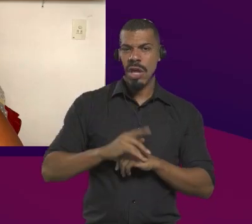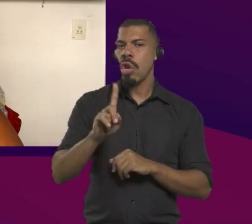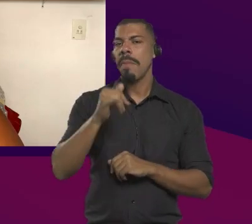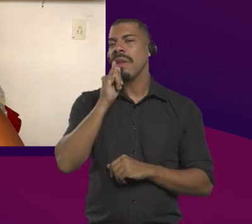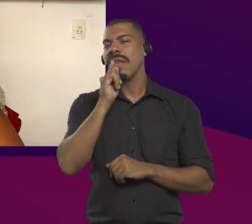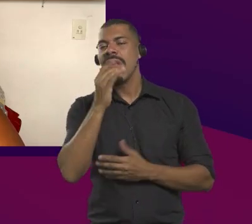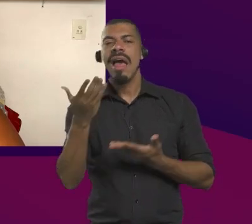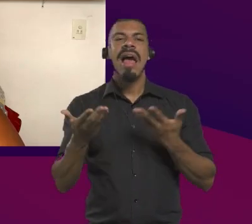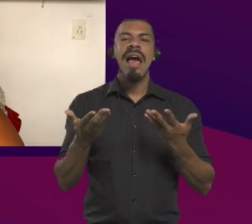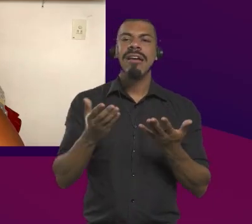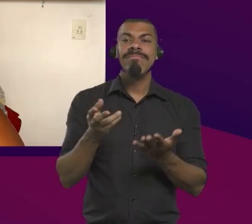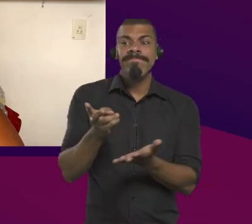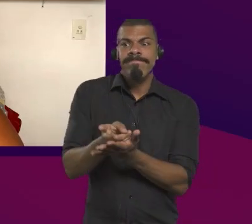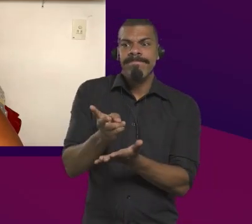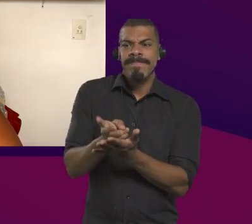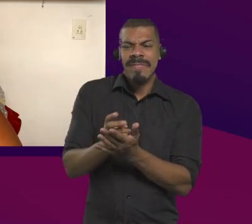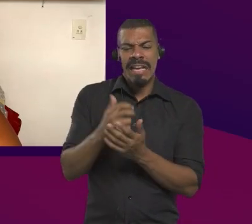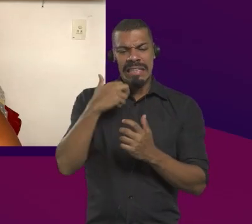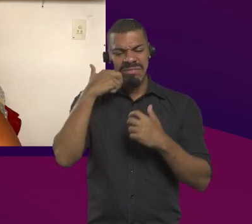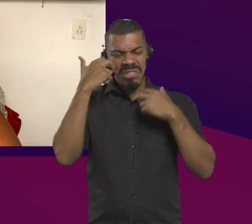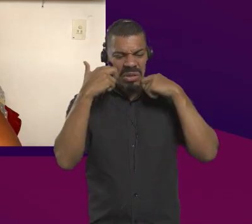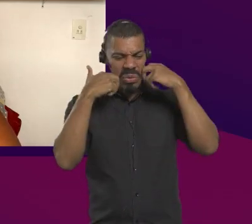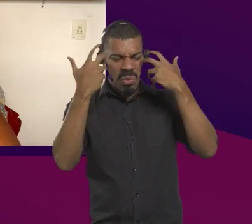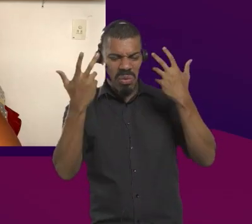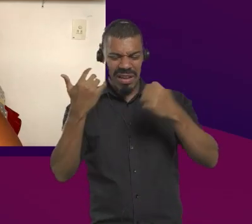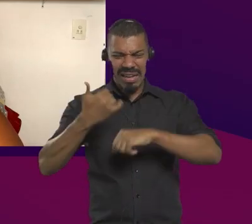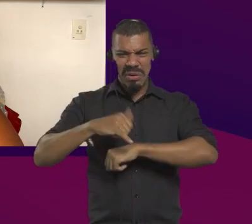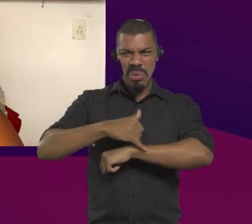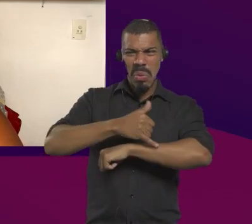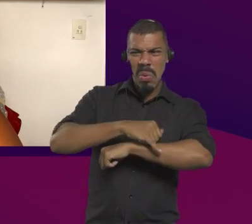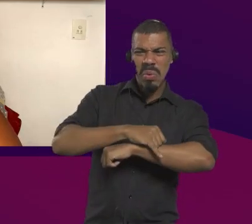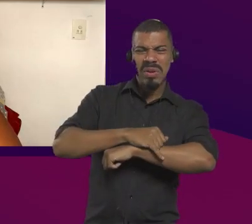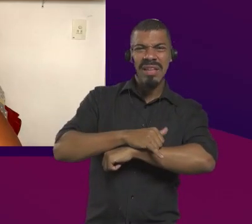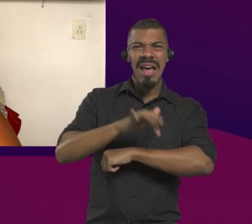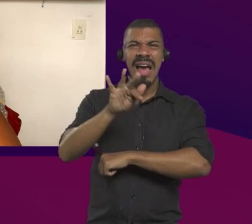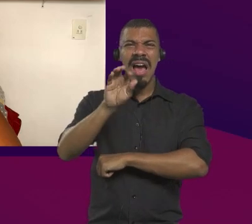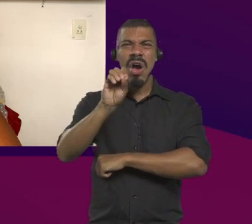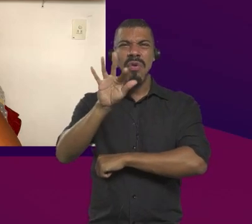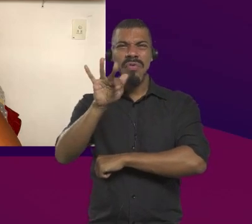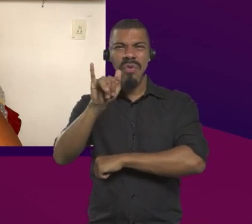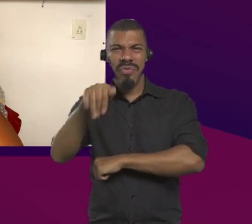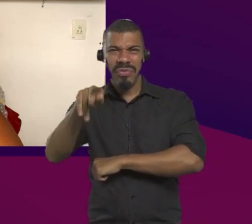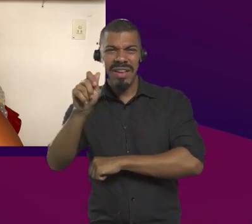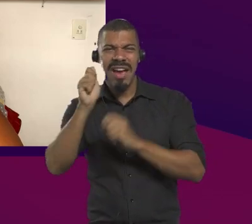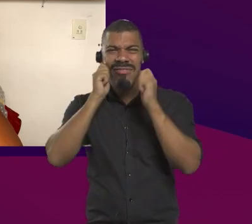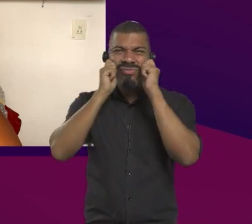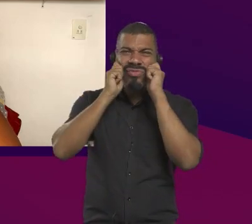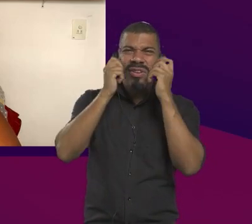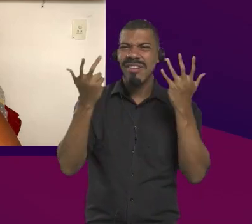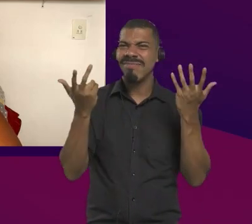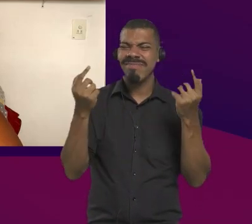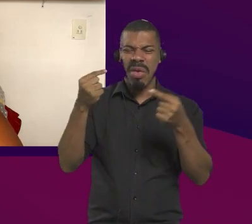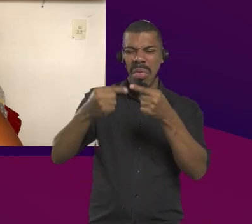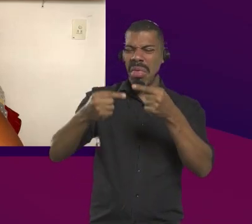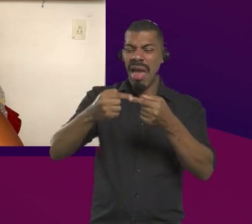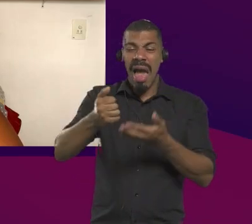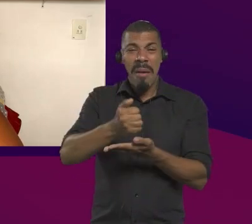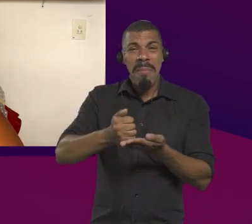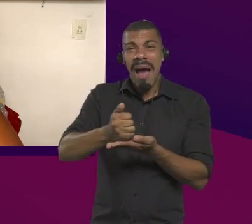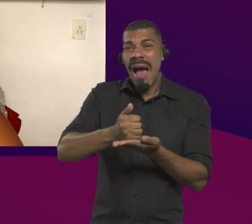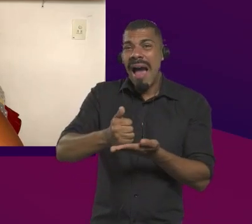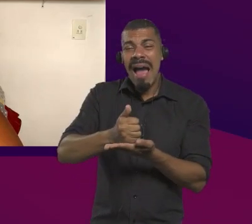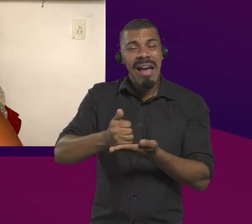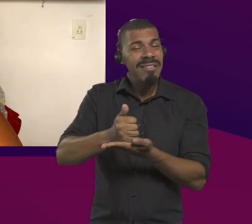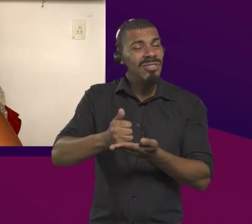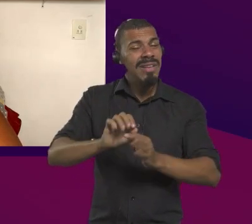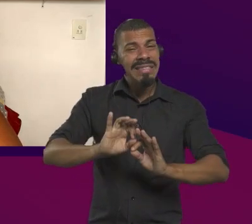falando. Ao mesmo tempo que tem gente que tem vergonha de falar e chega pra mim e fala, não, fofinha, não sei o quê. Você entende como o Sim. assunto é tão básico, às vezes essas coisas são